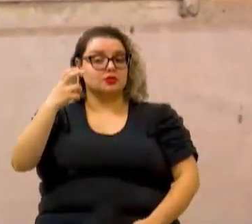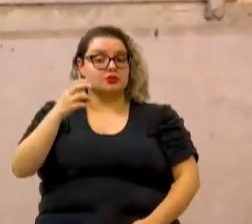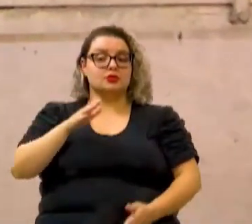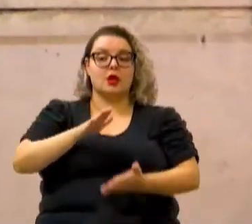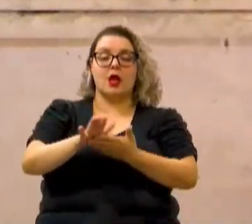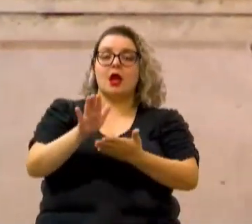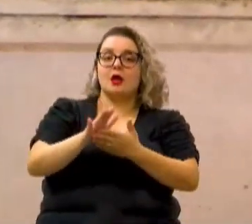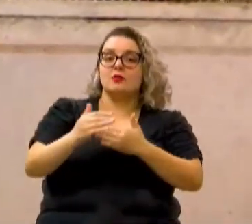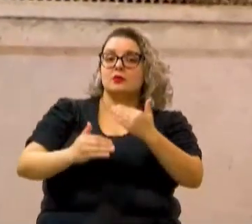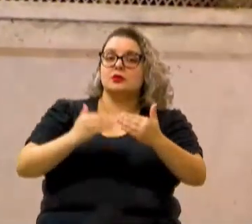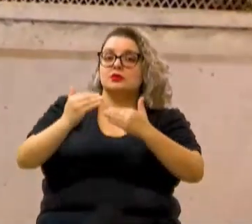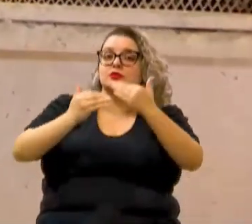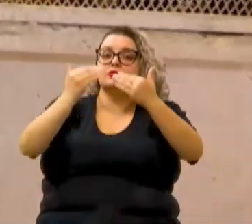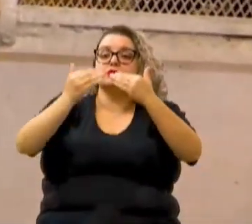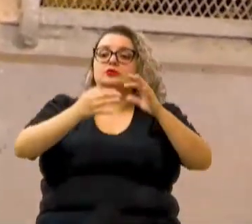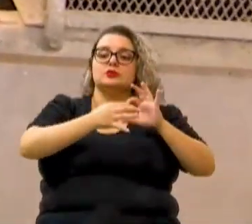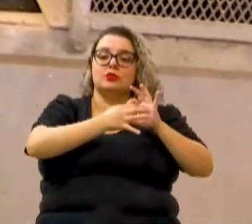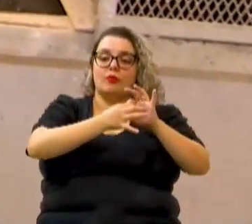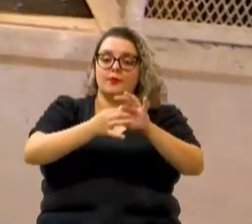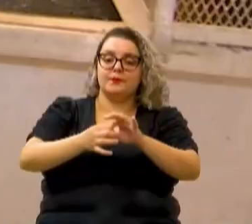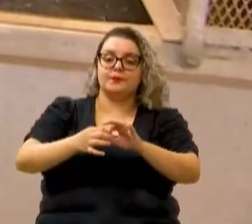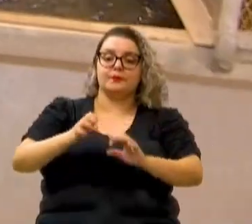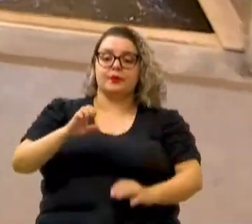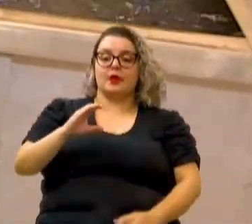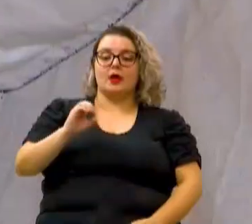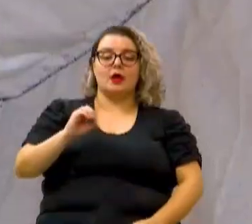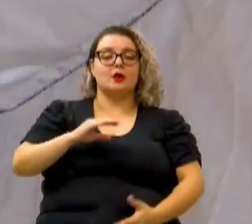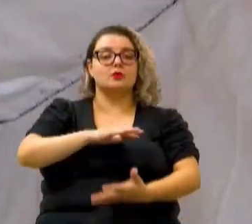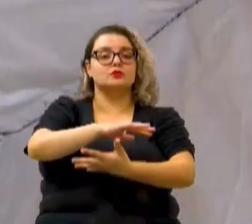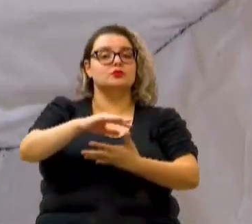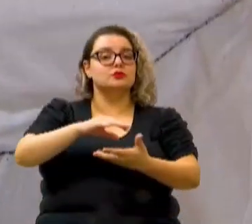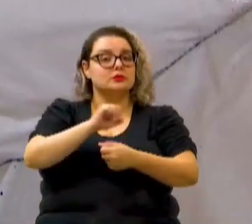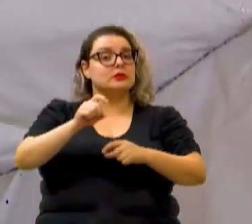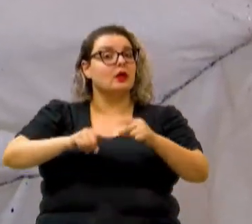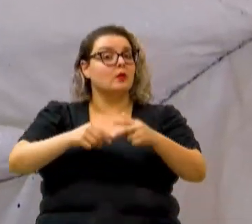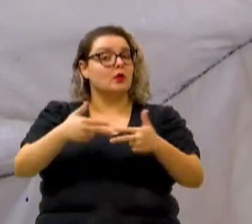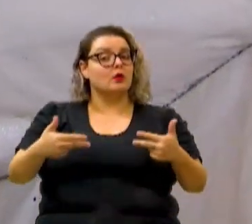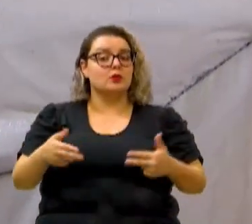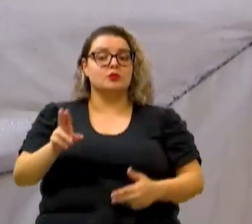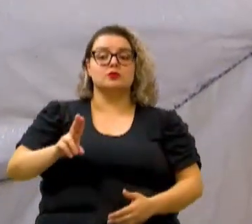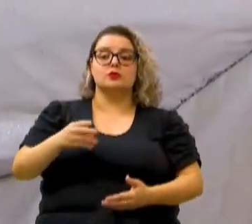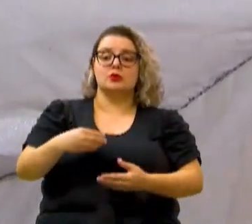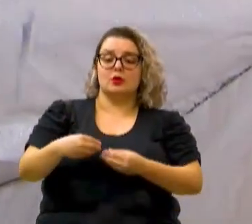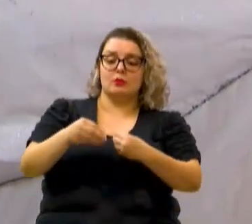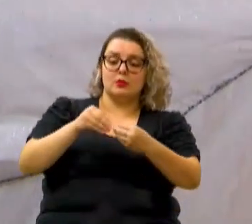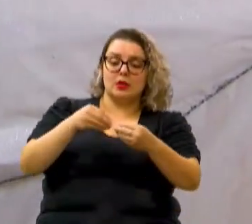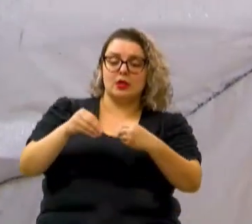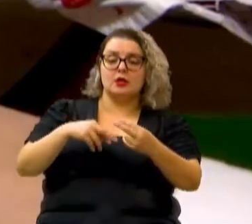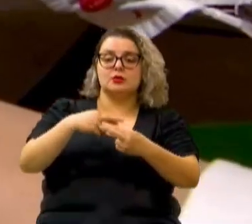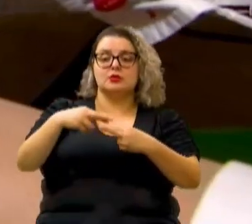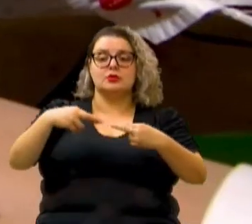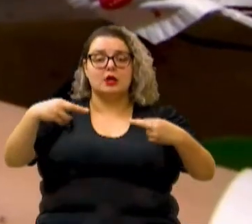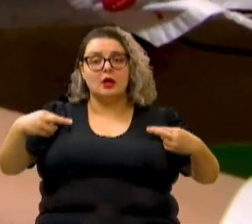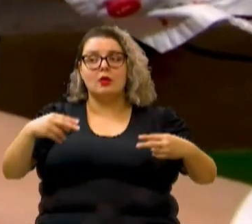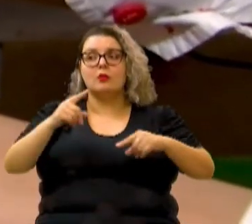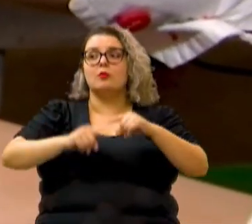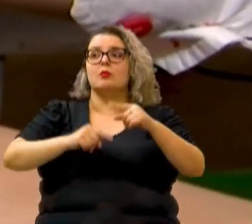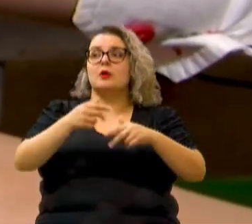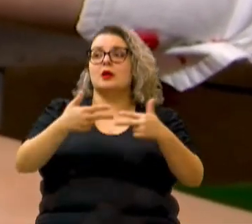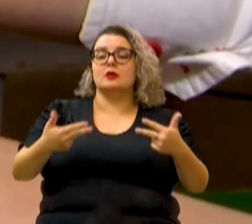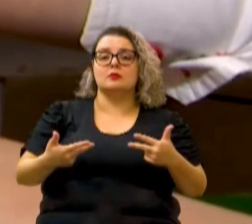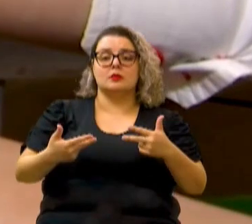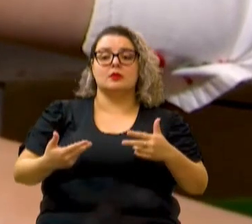de forma inteligente de consumo, foi desenvolvido um ciclo ecossustentável de produtos, utilizando o